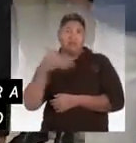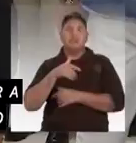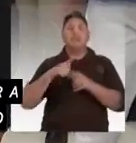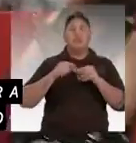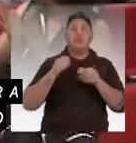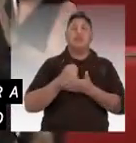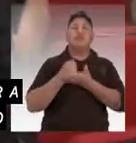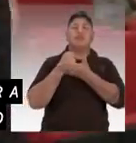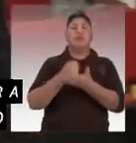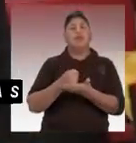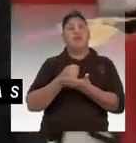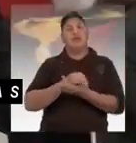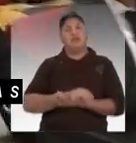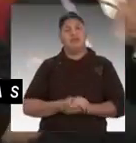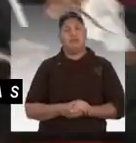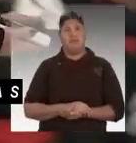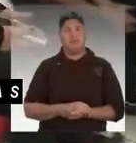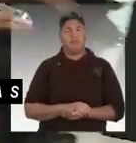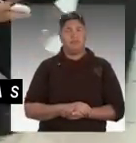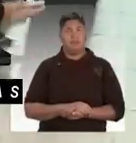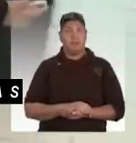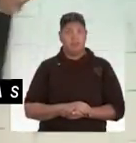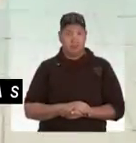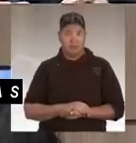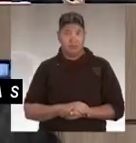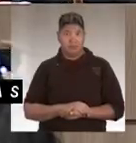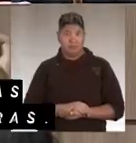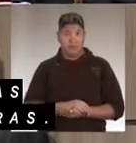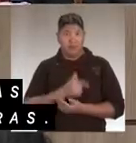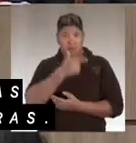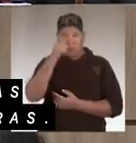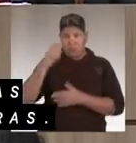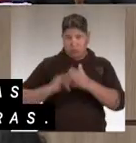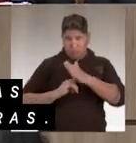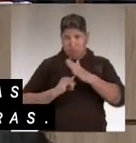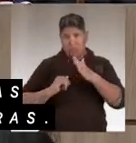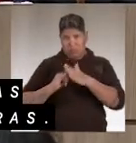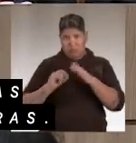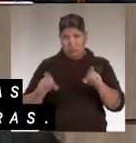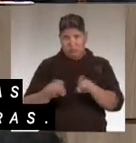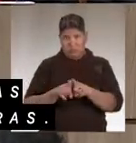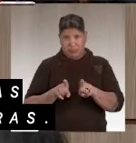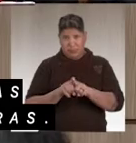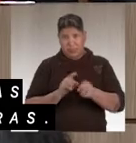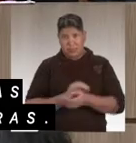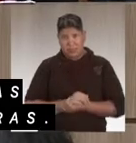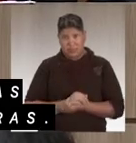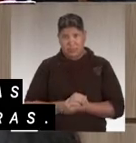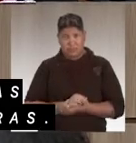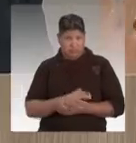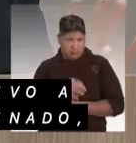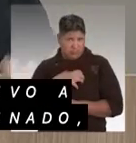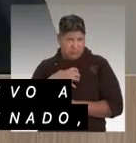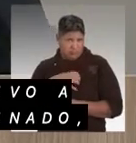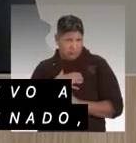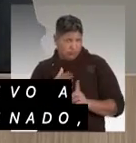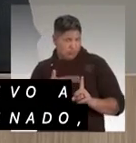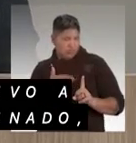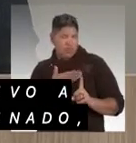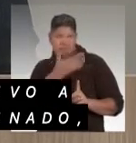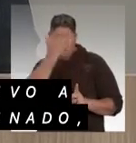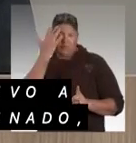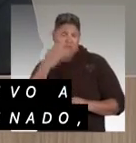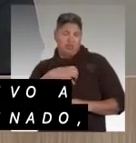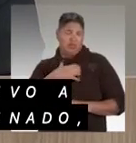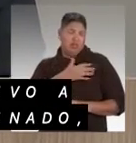para demonstrar apoio a estas iniciativas do MPT, da OIT e de outras instituições parceiras. Uma forma de incentivo